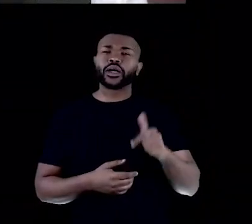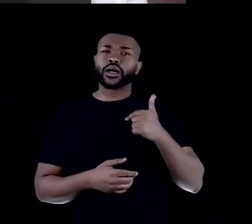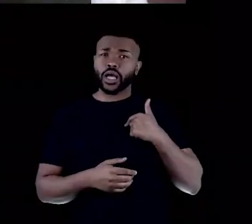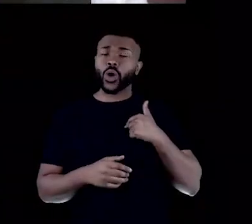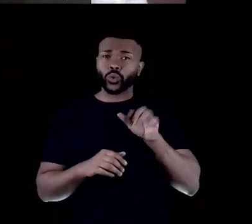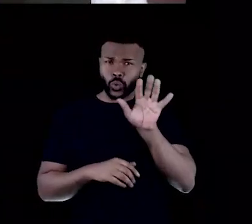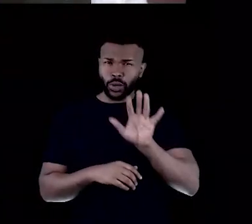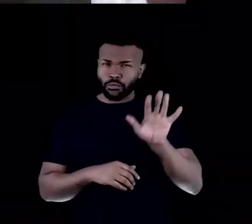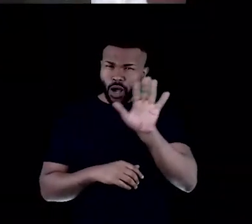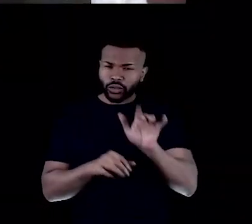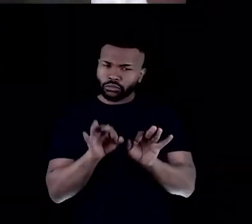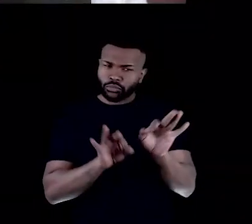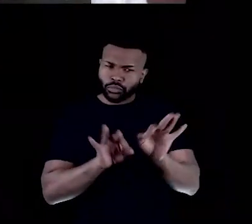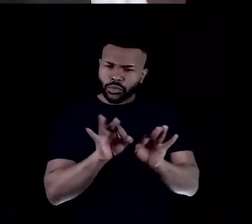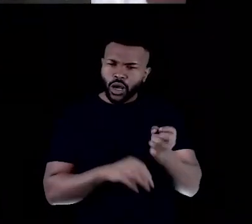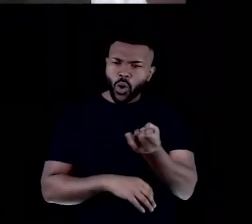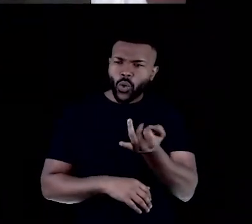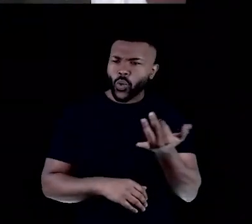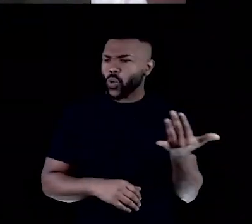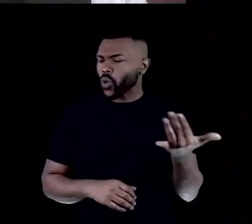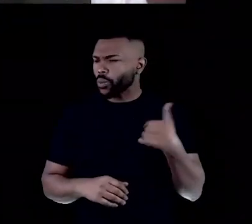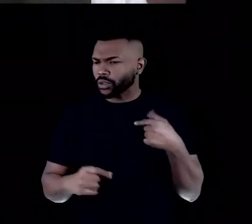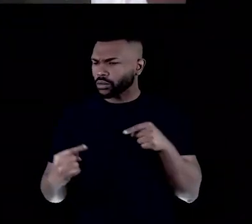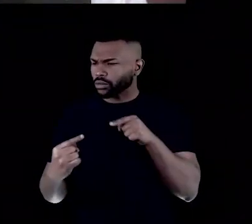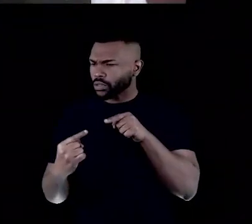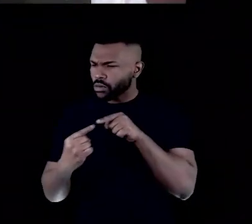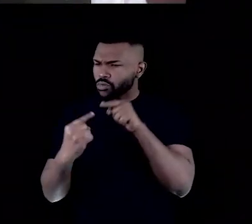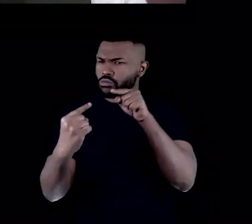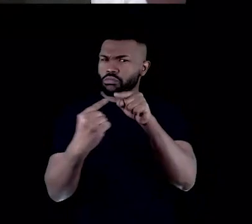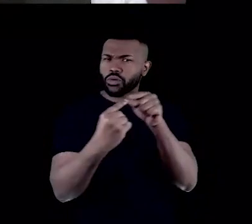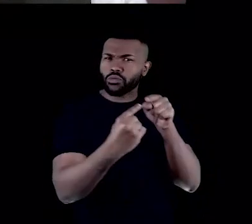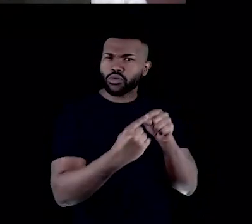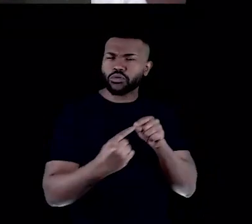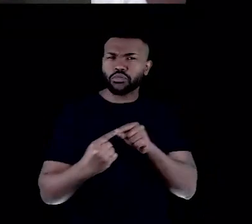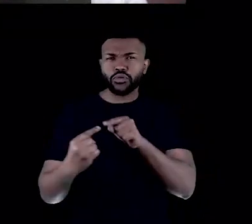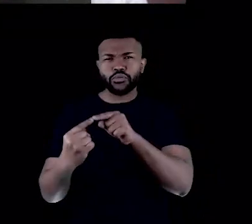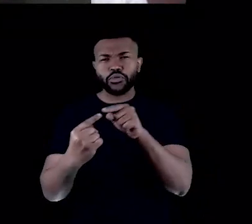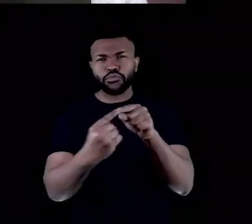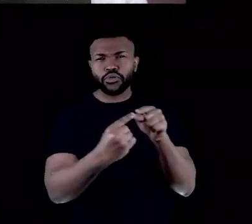eu estou manipulando as minhas imagens pré-coletadas, algumas imagens vão batendo.